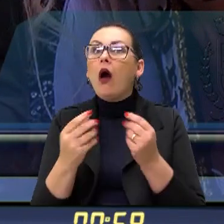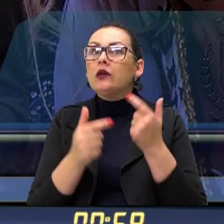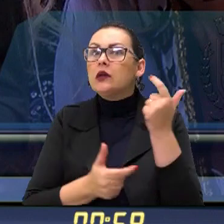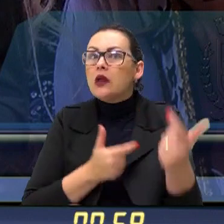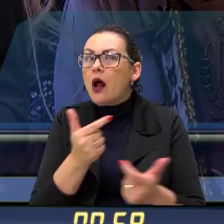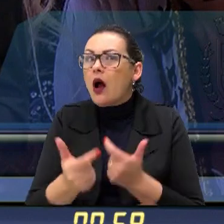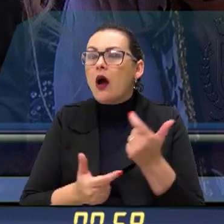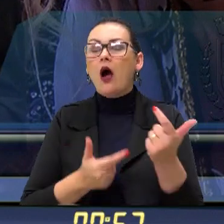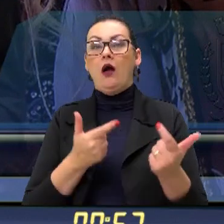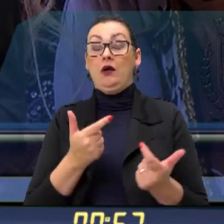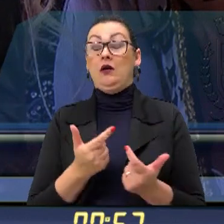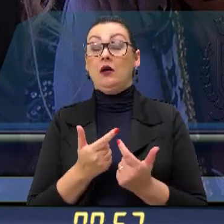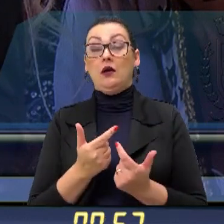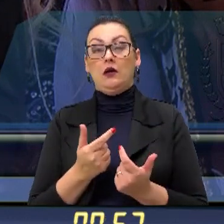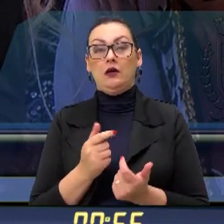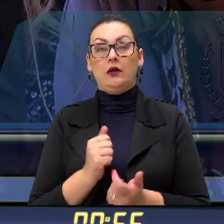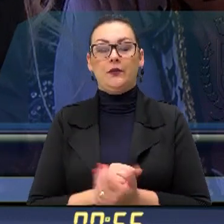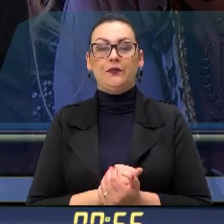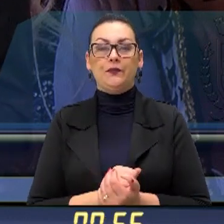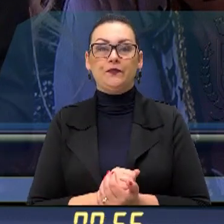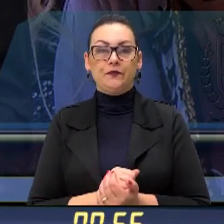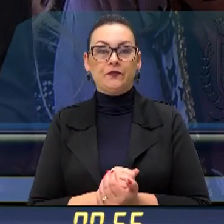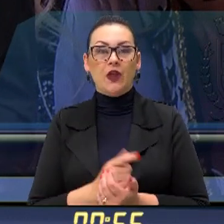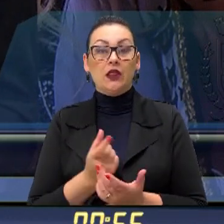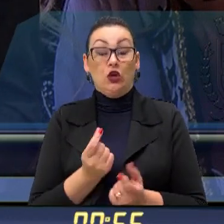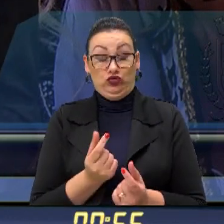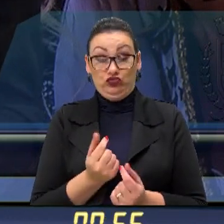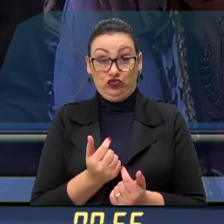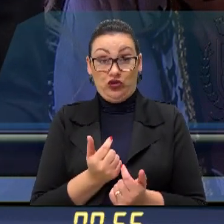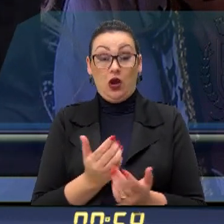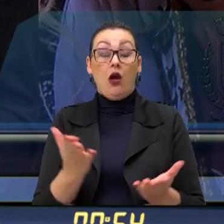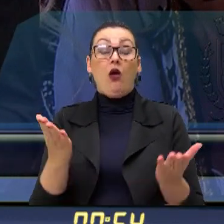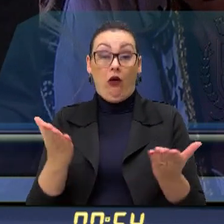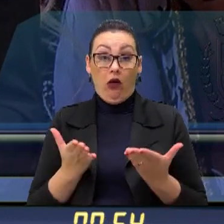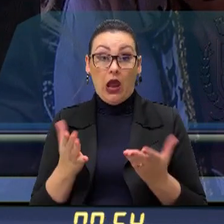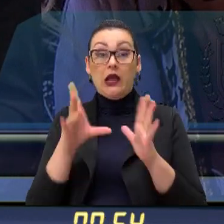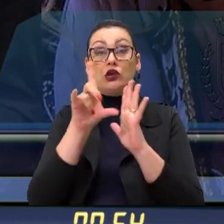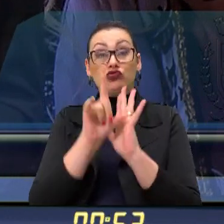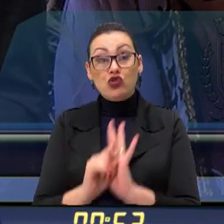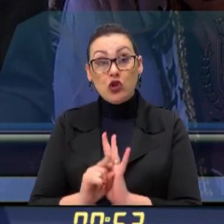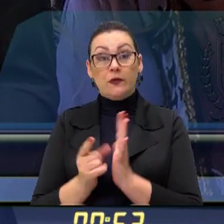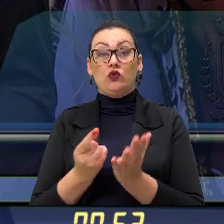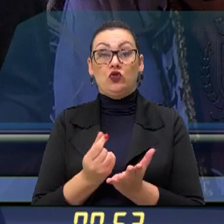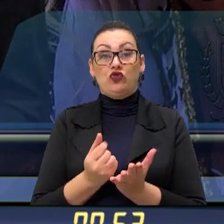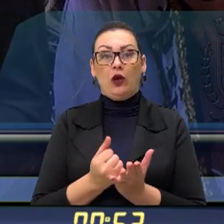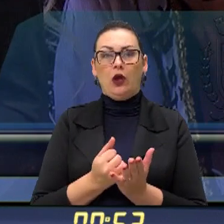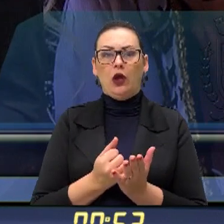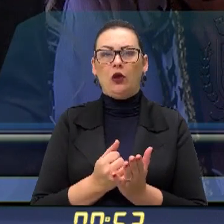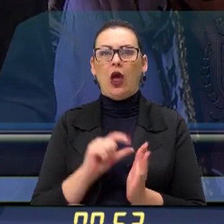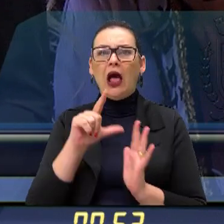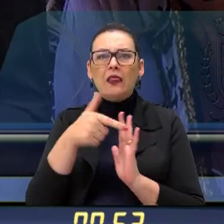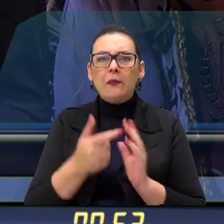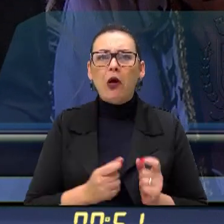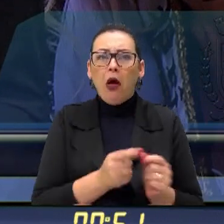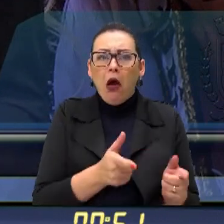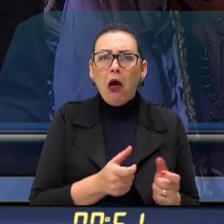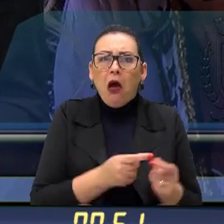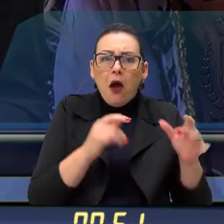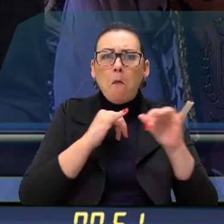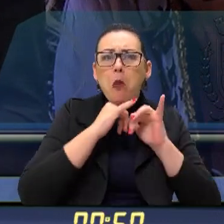Falando em custos, querem economizar. para gastar mais em